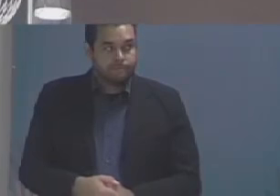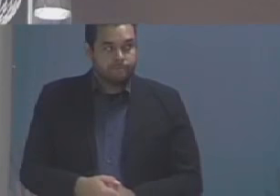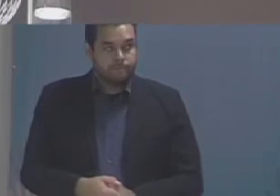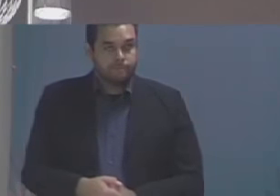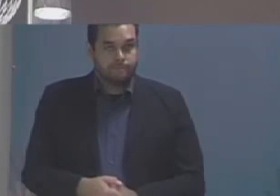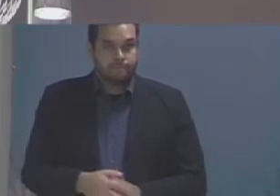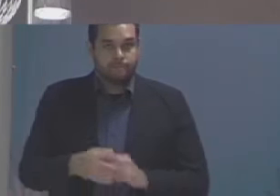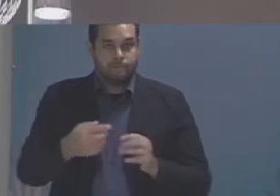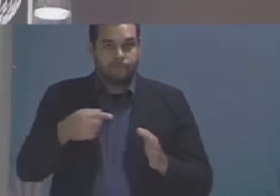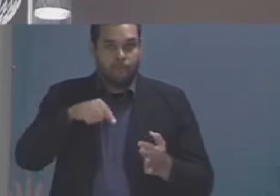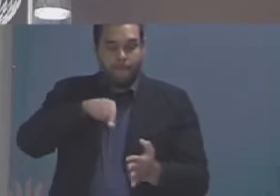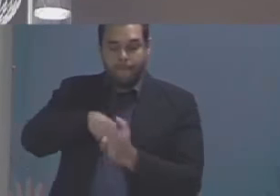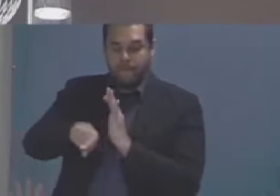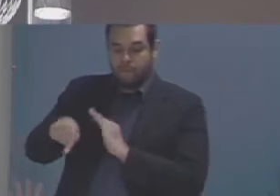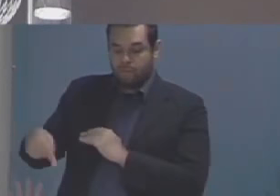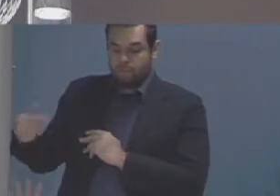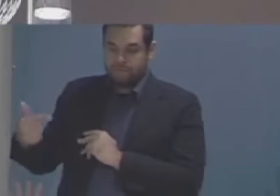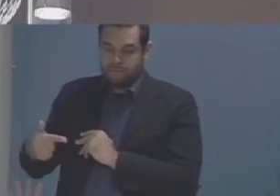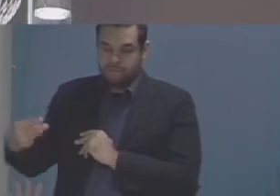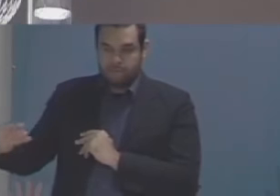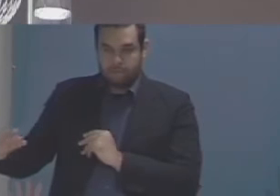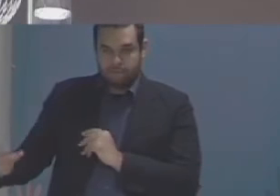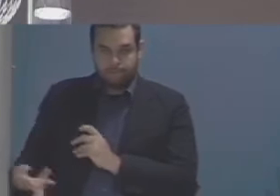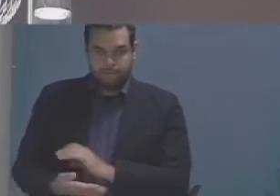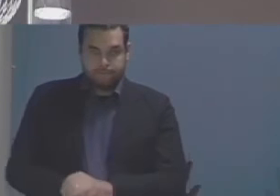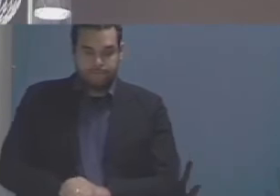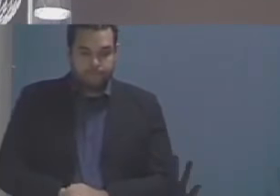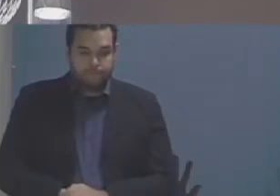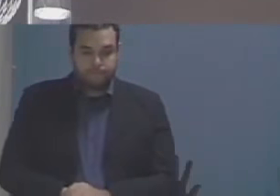Pergunta para a chapa 23.